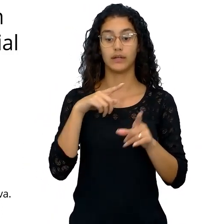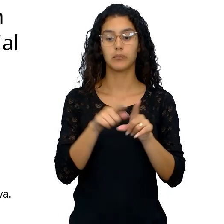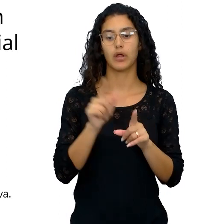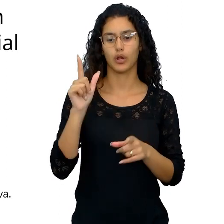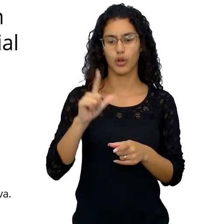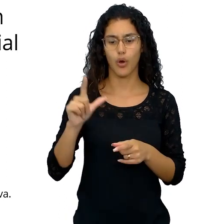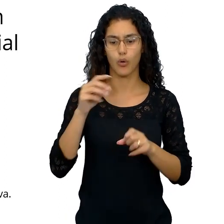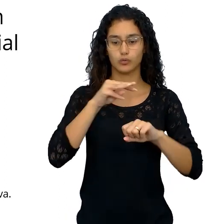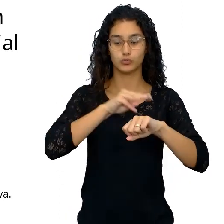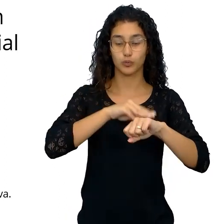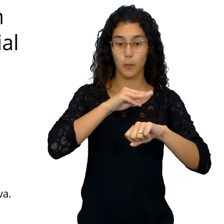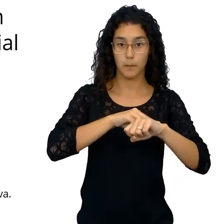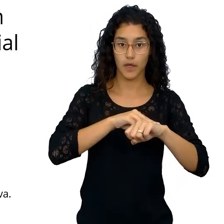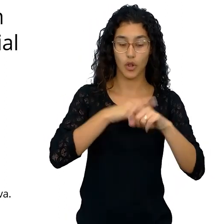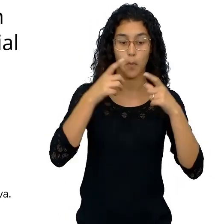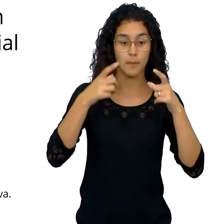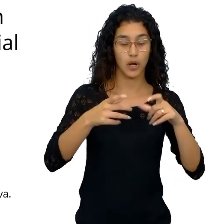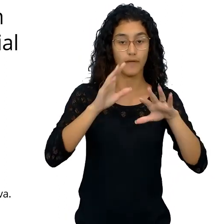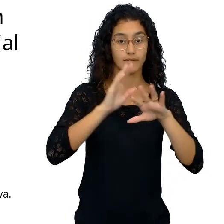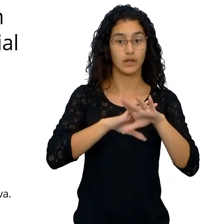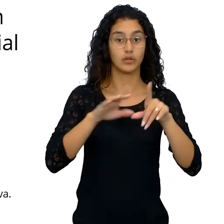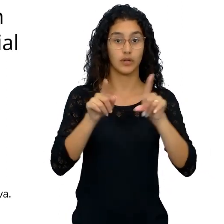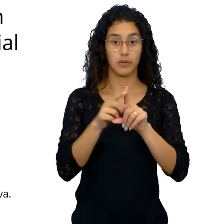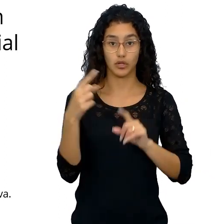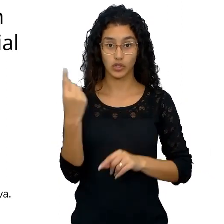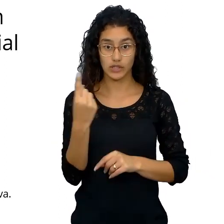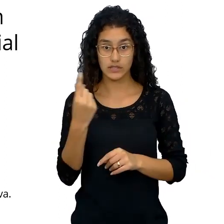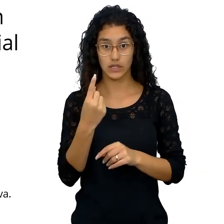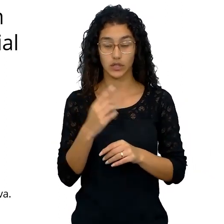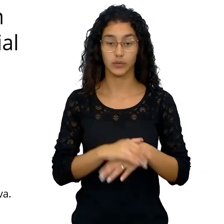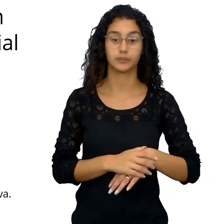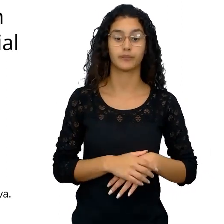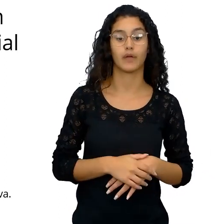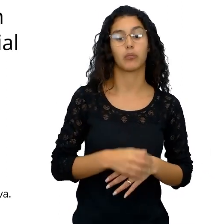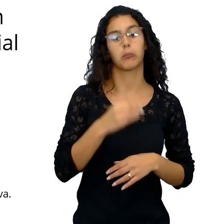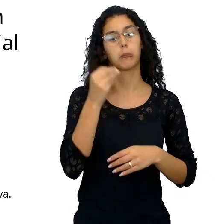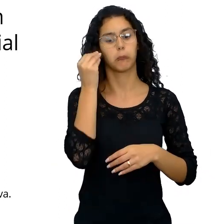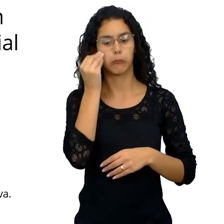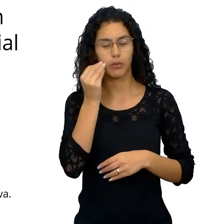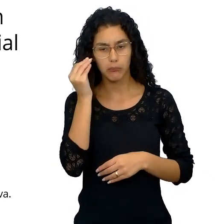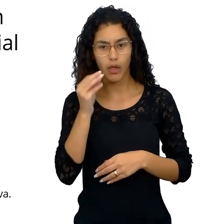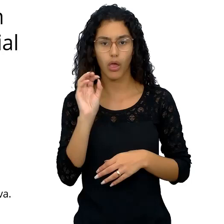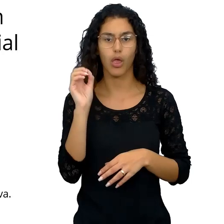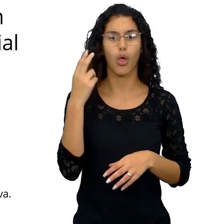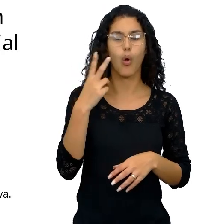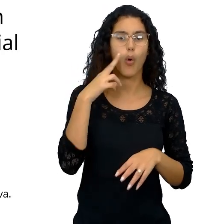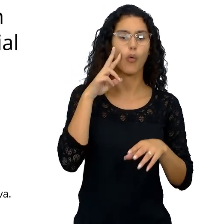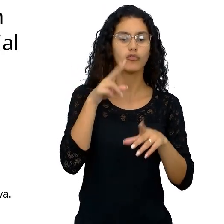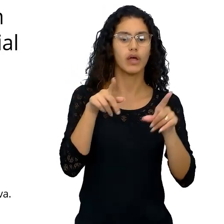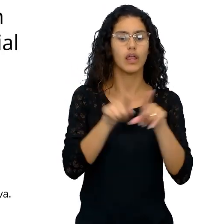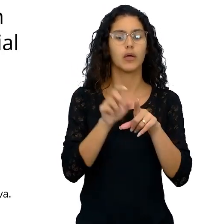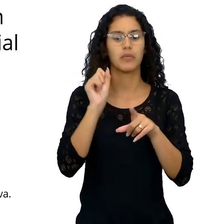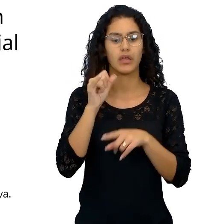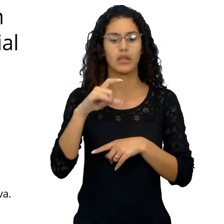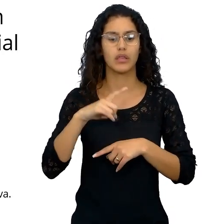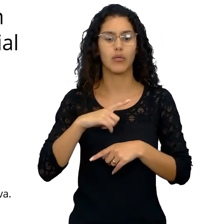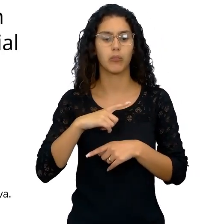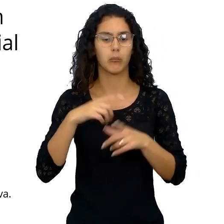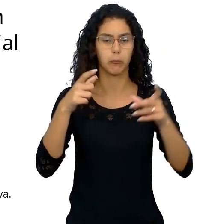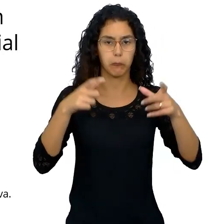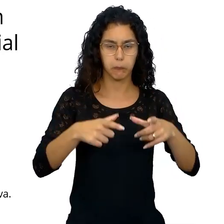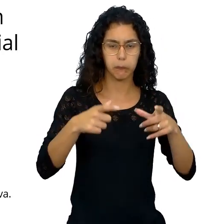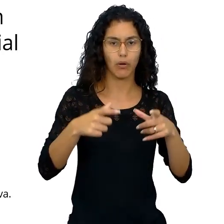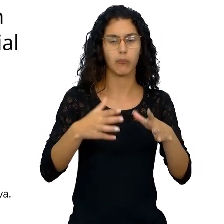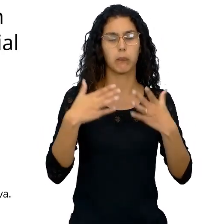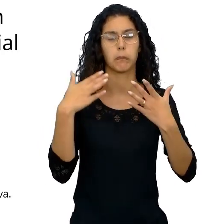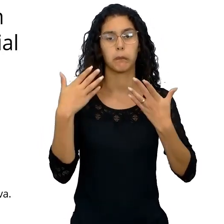um momento que no laboratório ele vai estar ali talvez sozinho desenvolvendo um experimento ou verificando alguma coisa no campo,